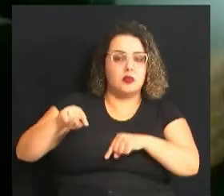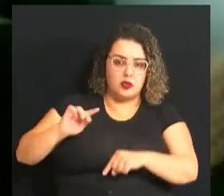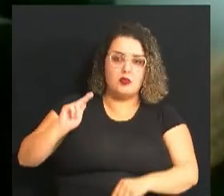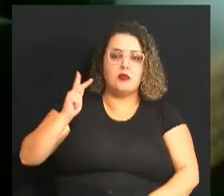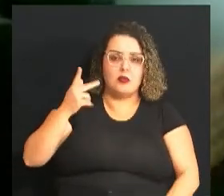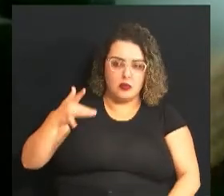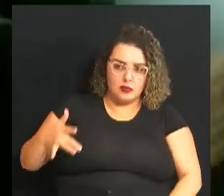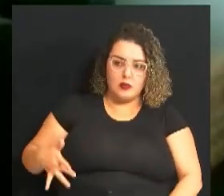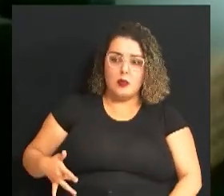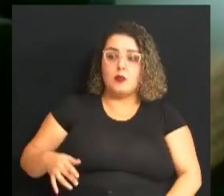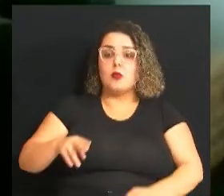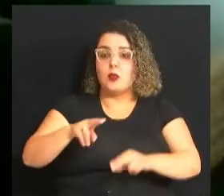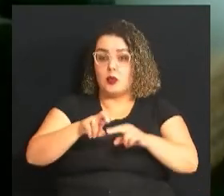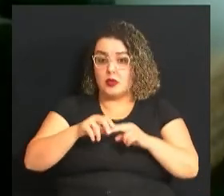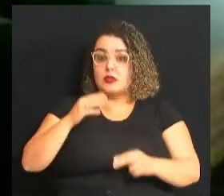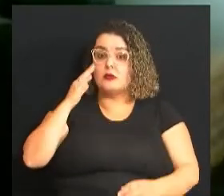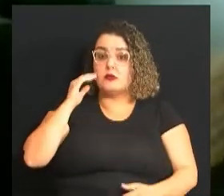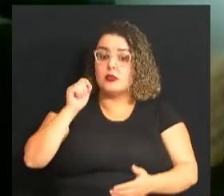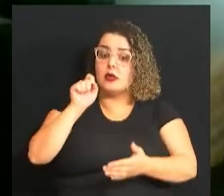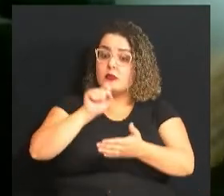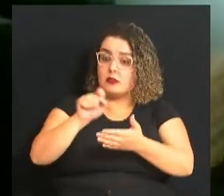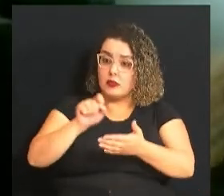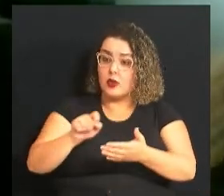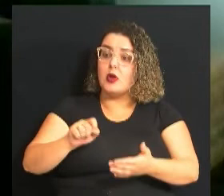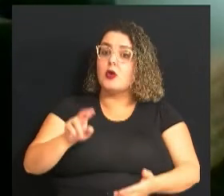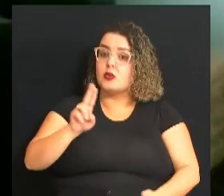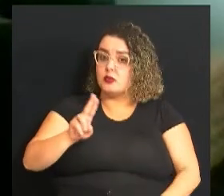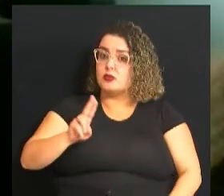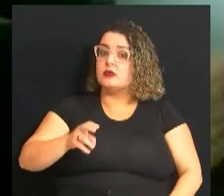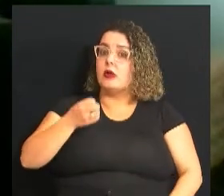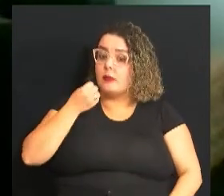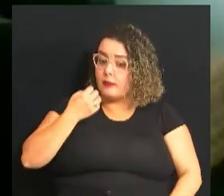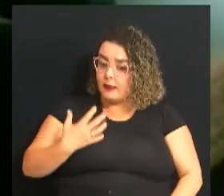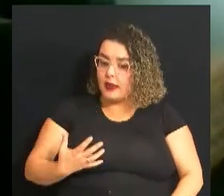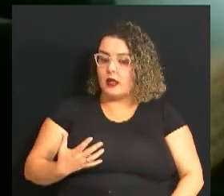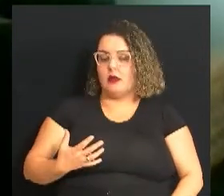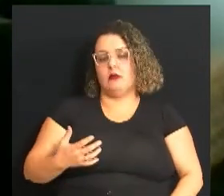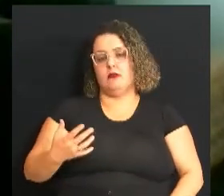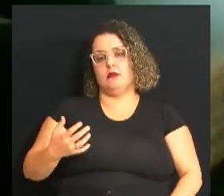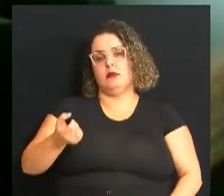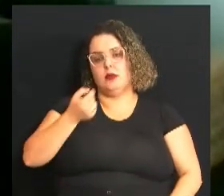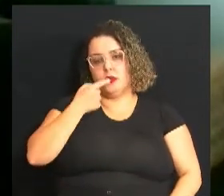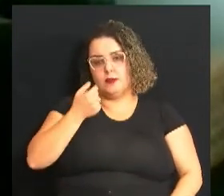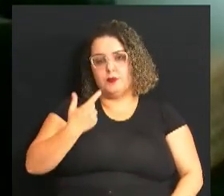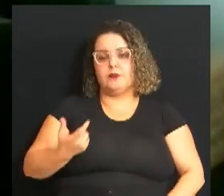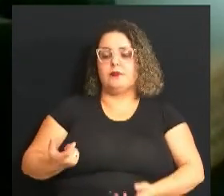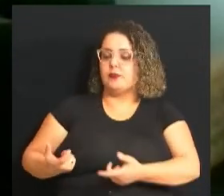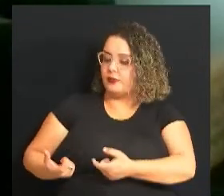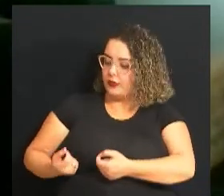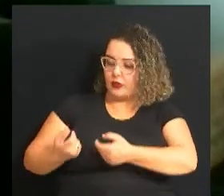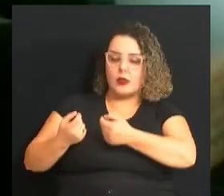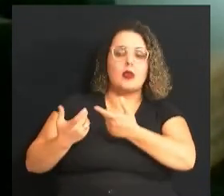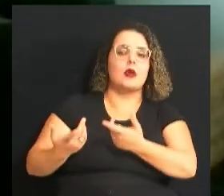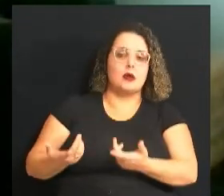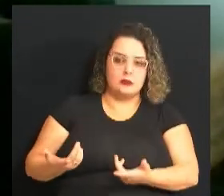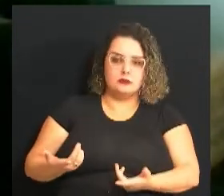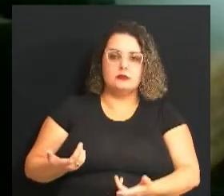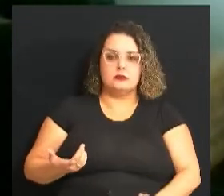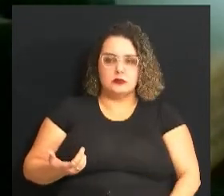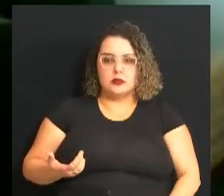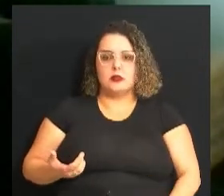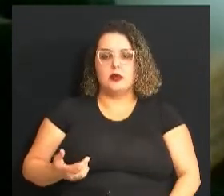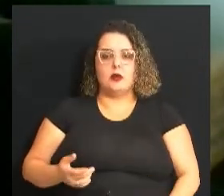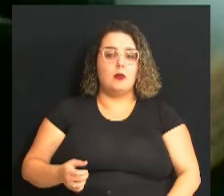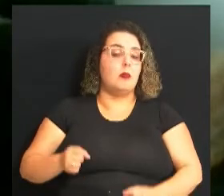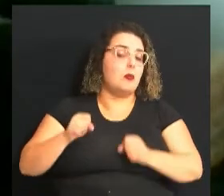temos que saber prescrever e usar muito bem os medicamentos. Além de câncer, então, quadros que podem ou